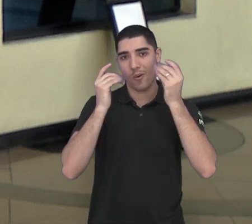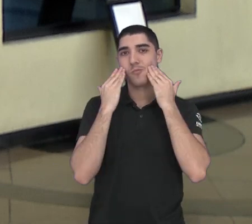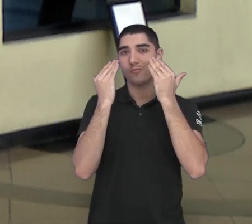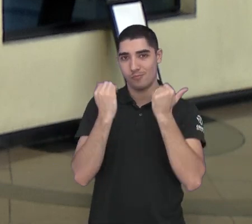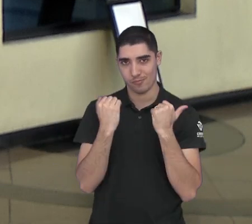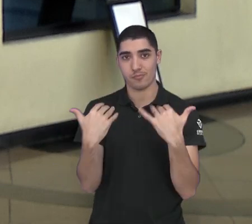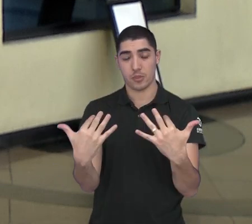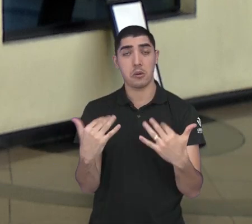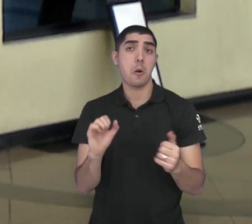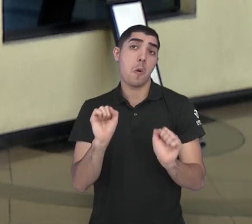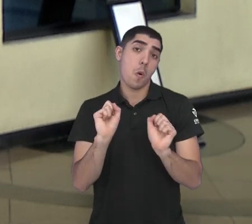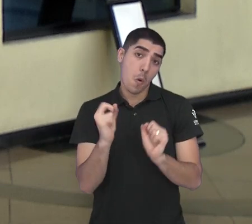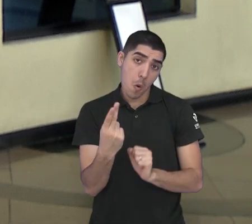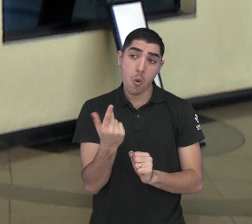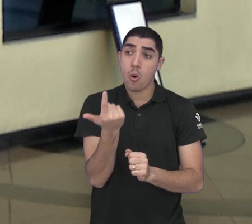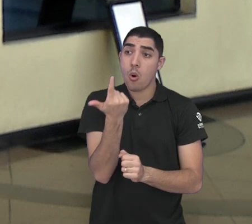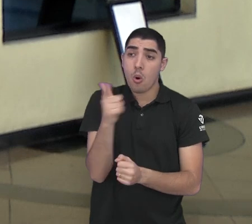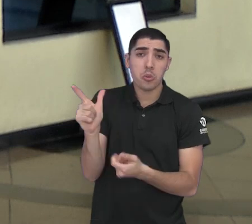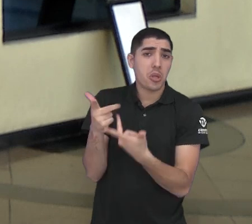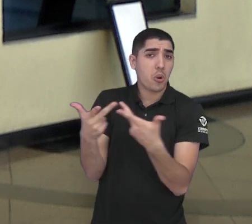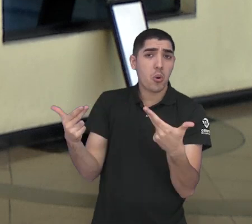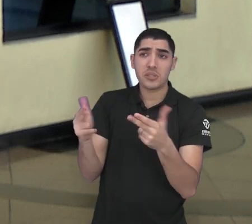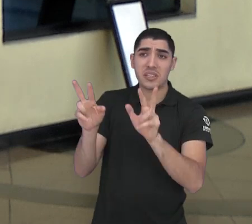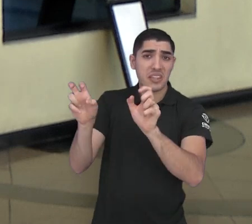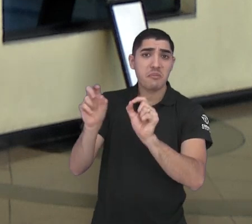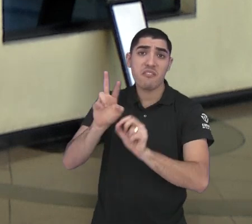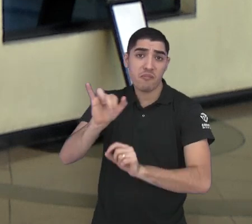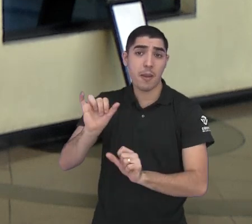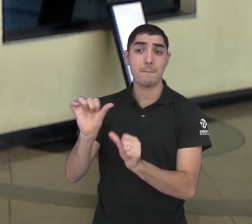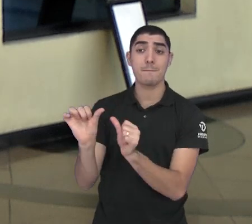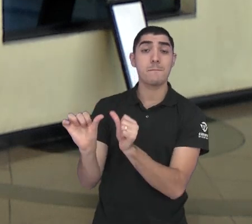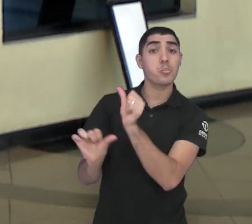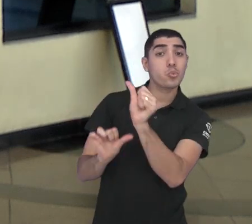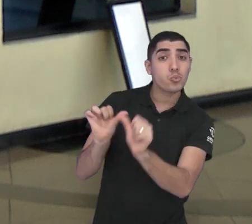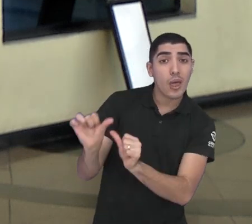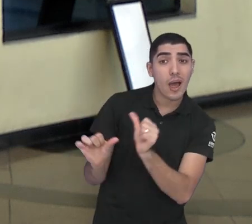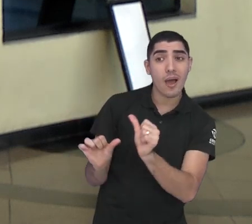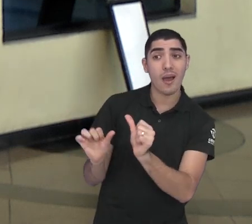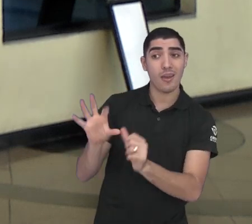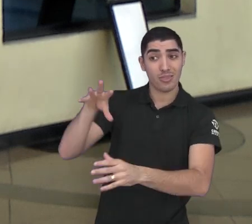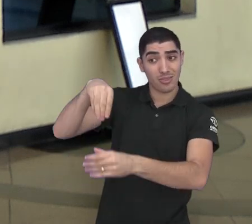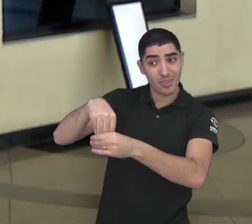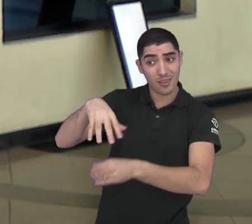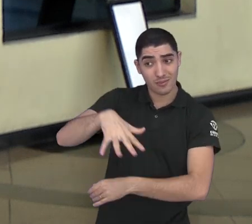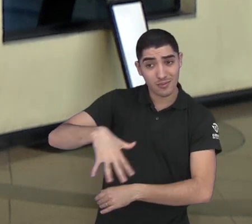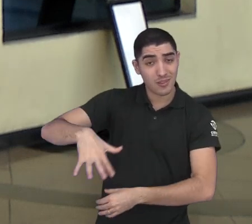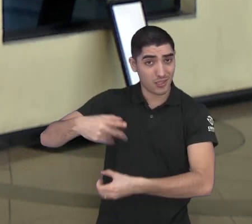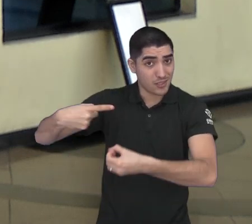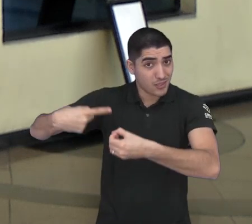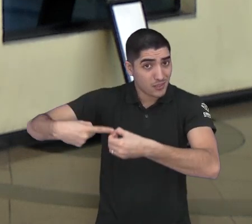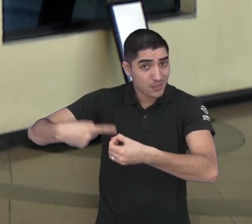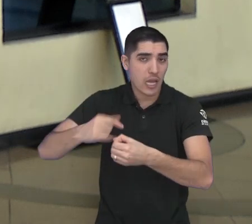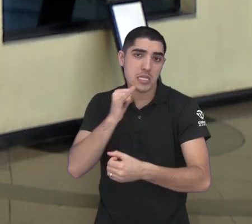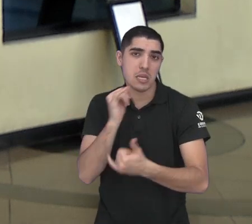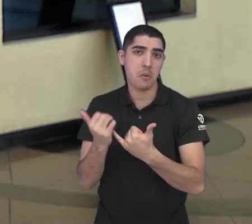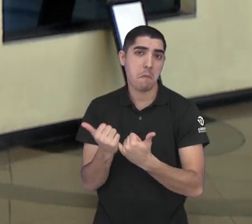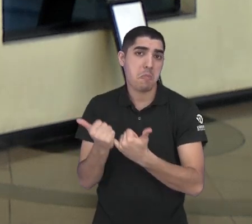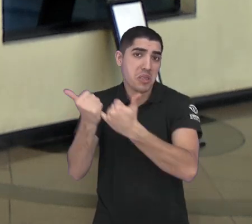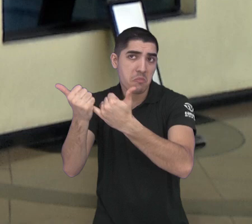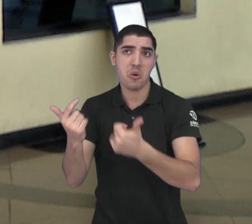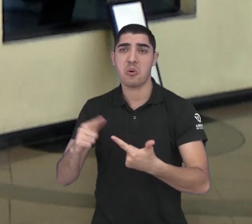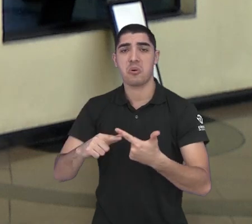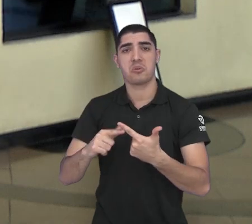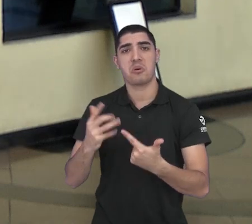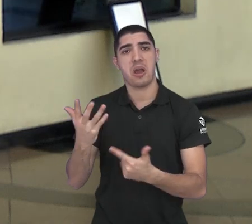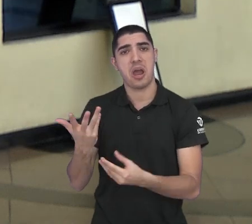fim, podemos falar também de qualquer alteração na conservação, né, ou modificação do patrimônio